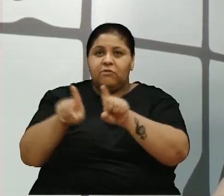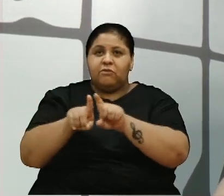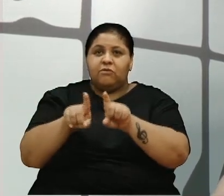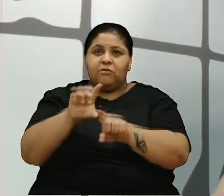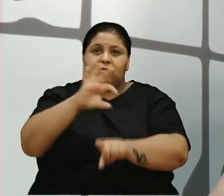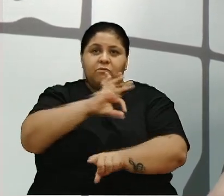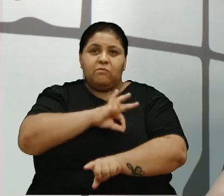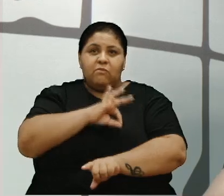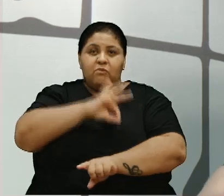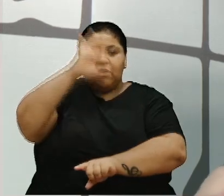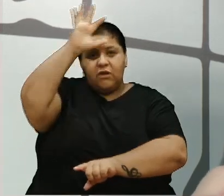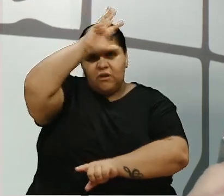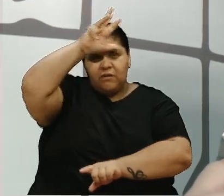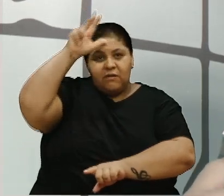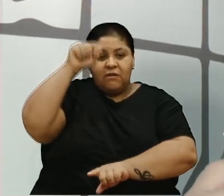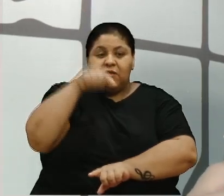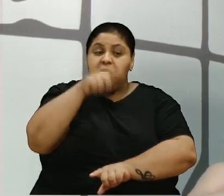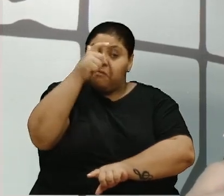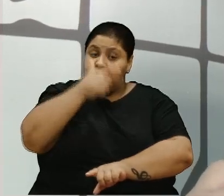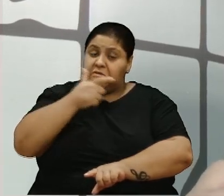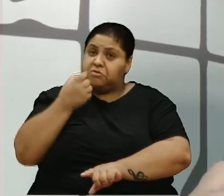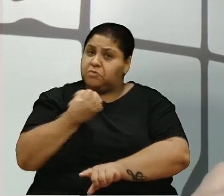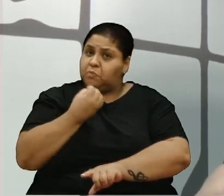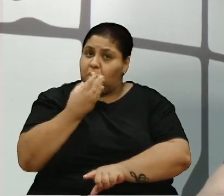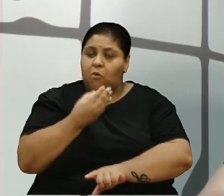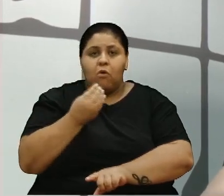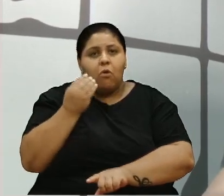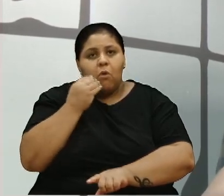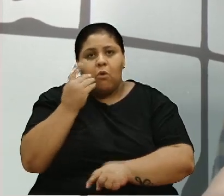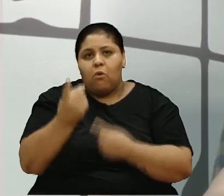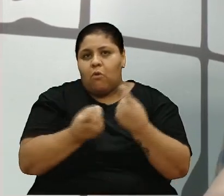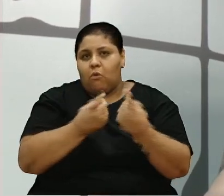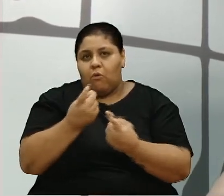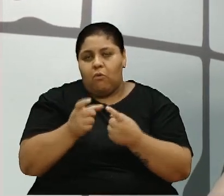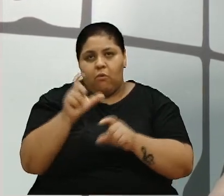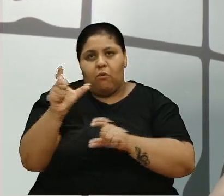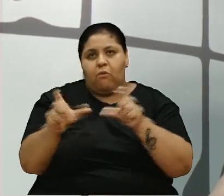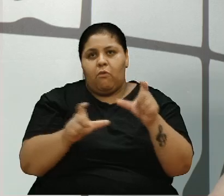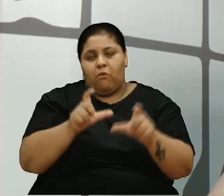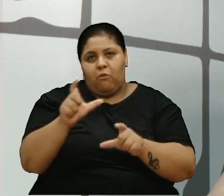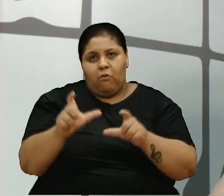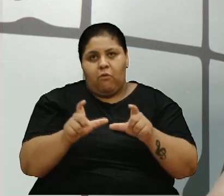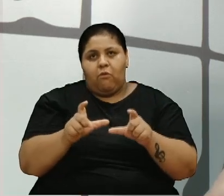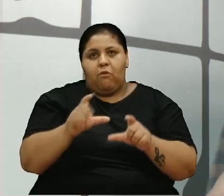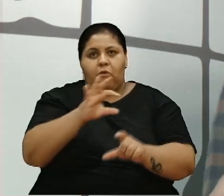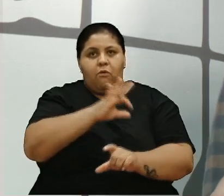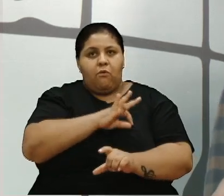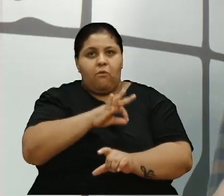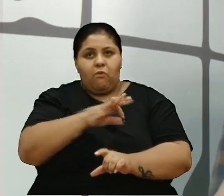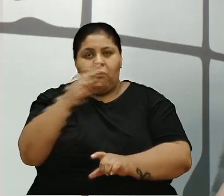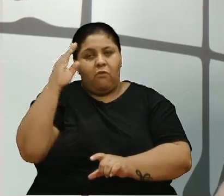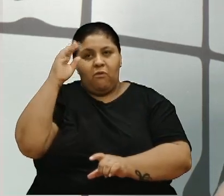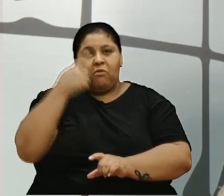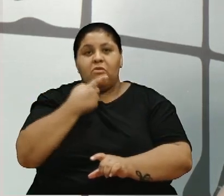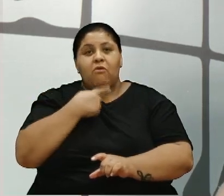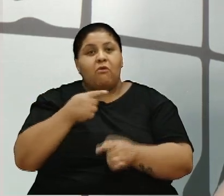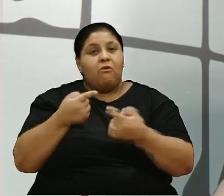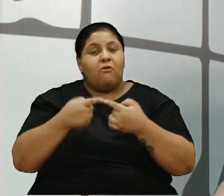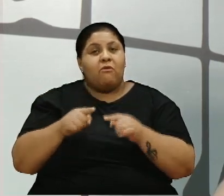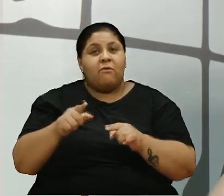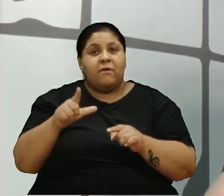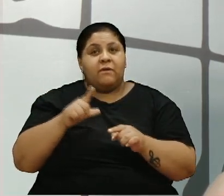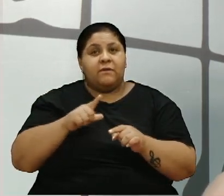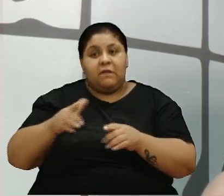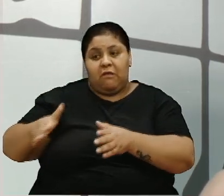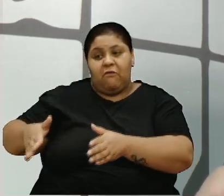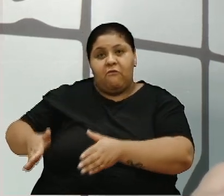polícia municipal ali. Isso eu acho que é bom. Claro, algumas pessoas do setor de polícia militar às vezes acabam não gostando, mas eu costumo dizer que tem vagabundo